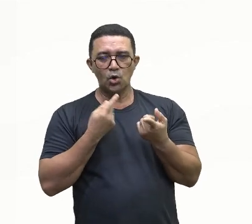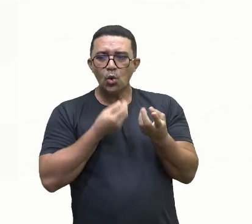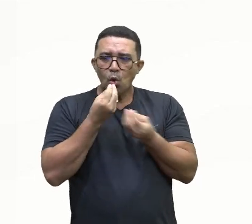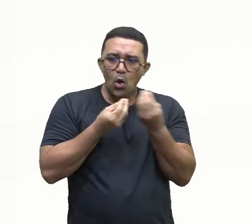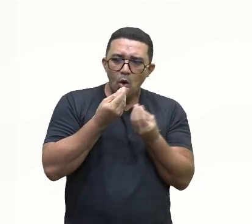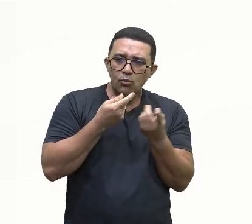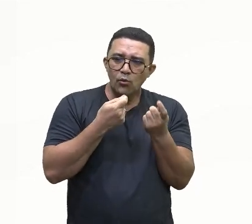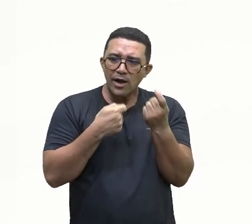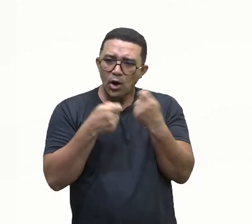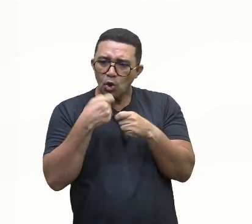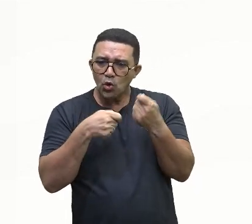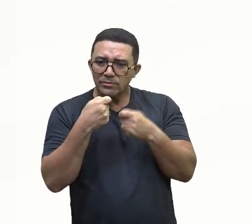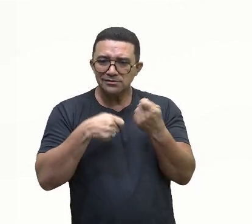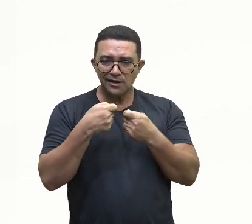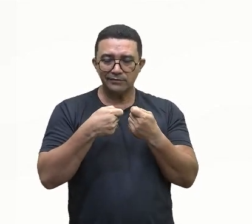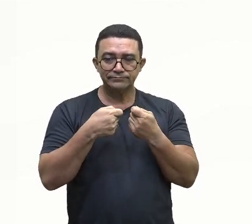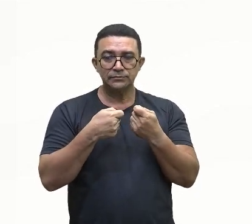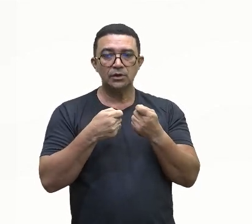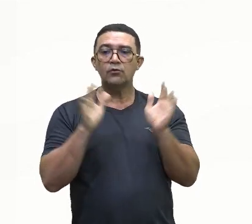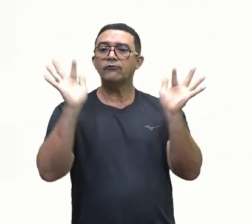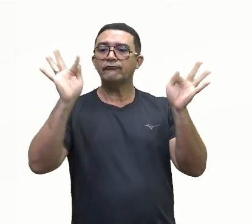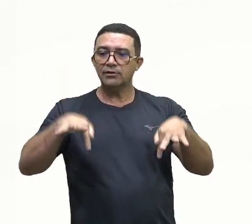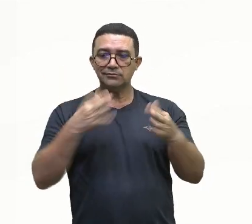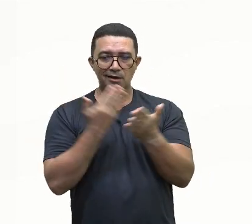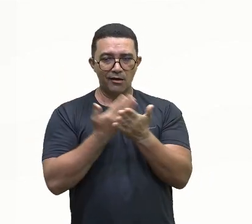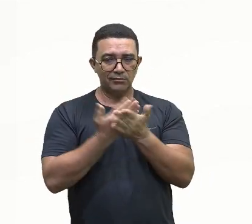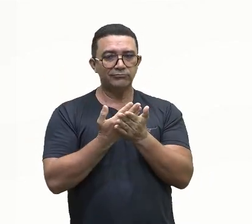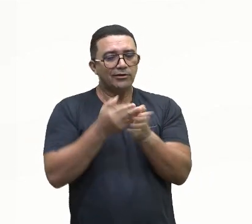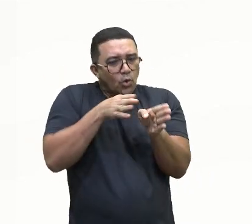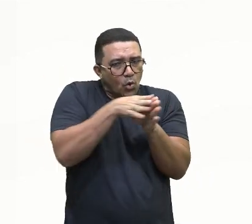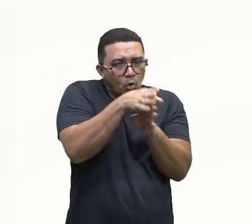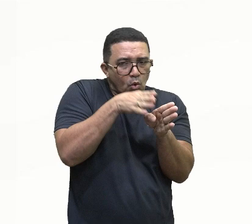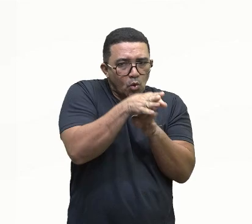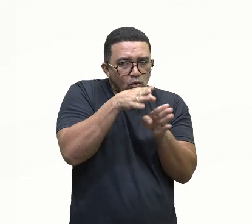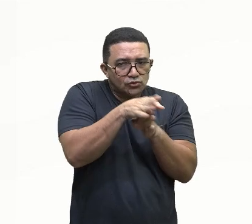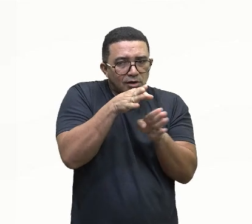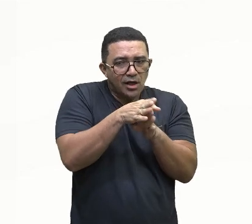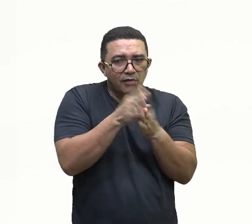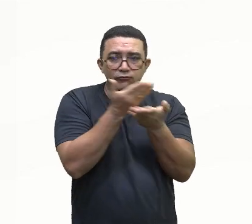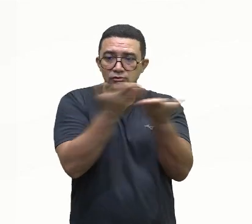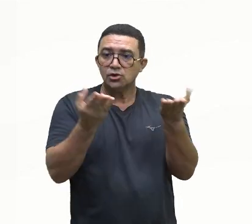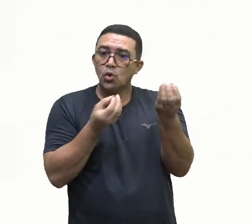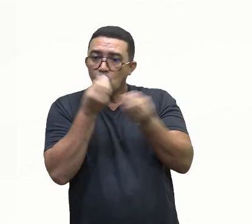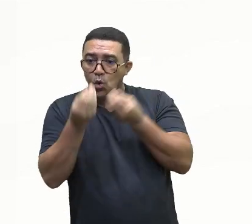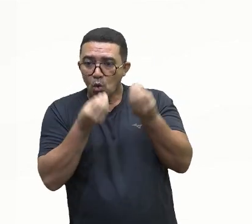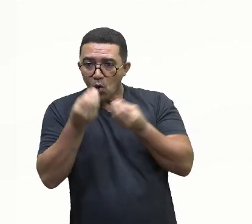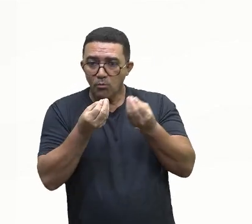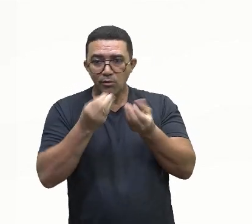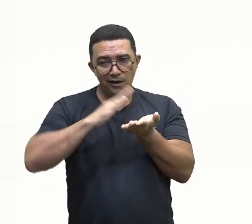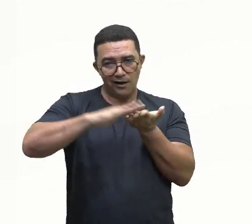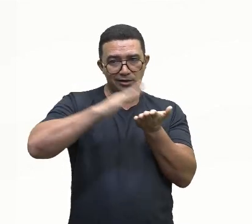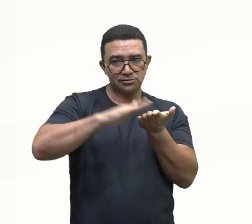dessa aula, a gente vai orientar como que você vai gastar cada parte do dinheiro que você recebe.